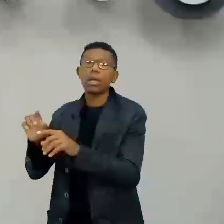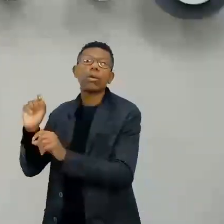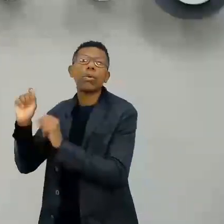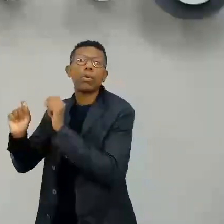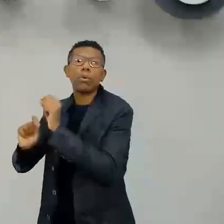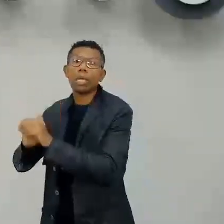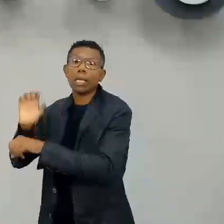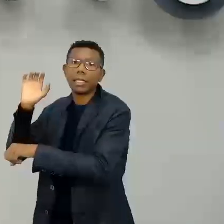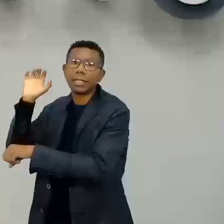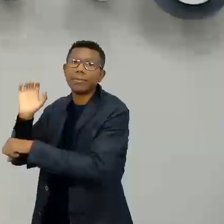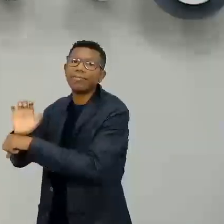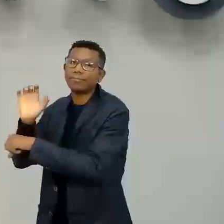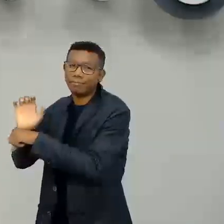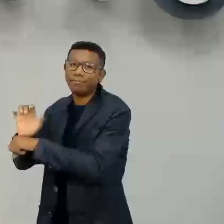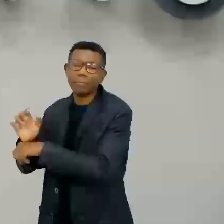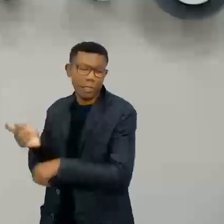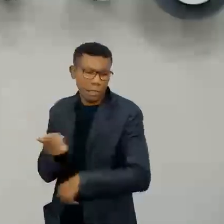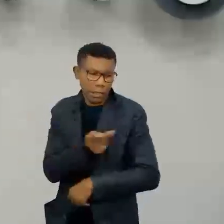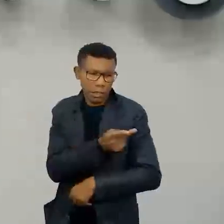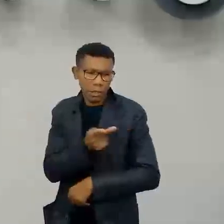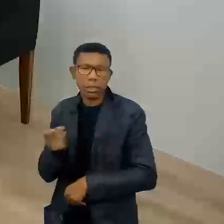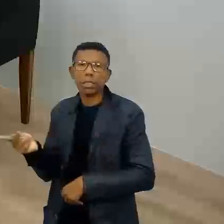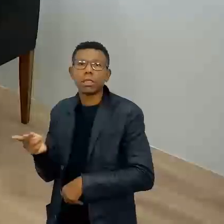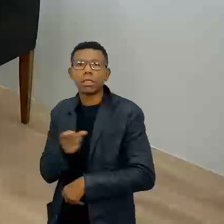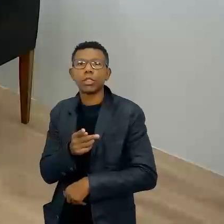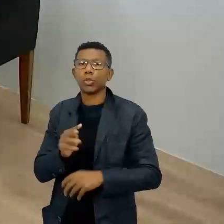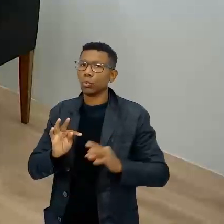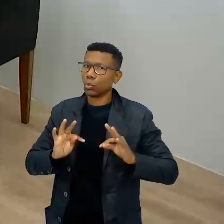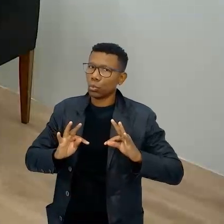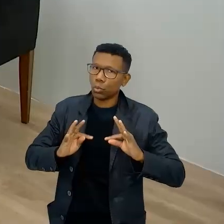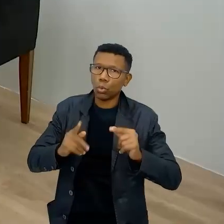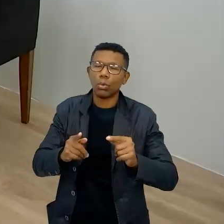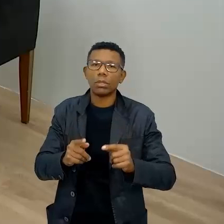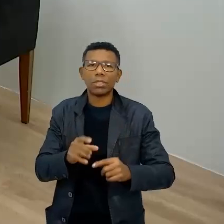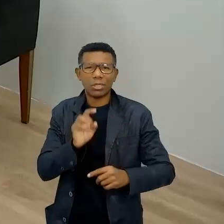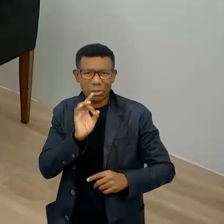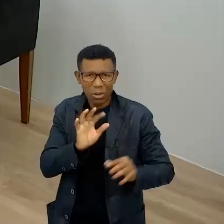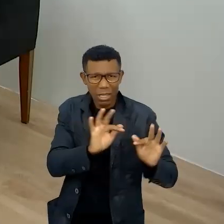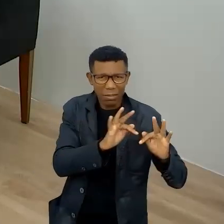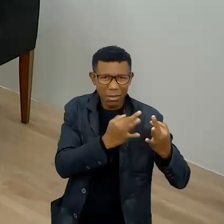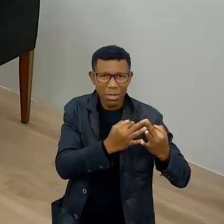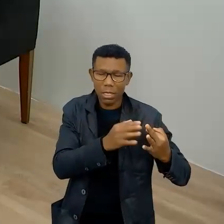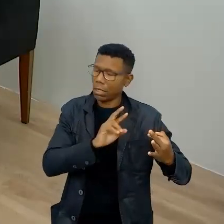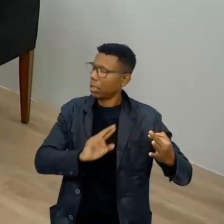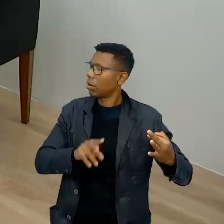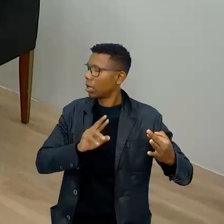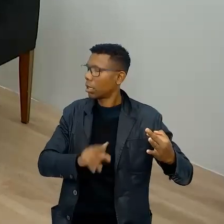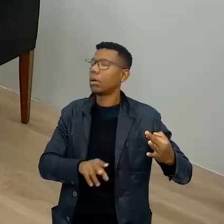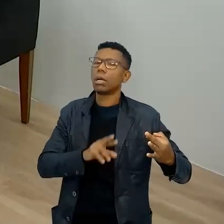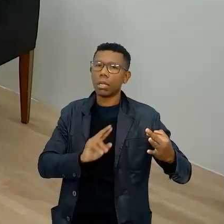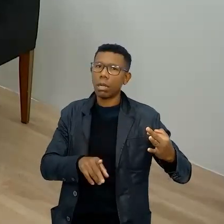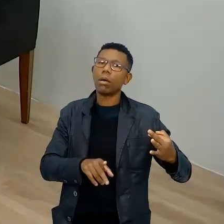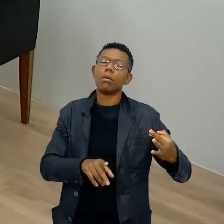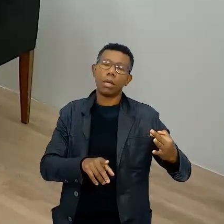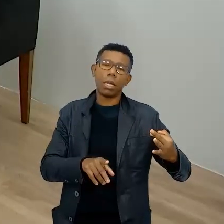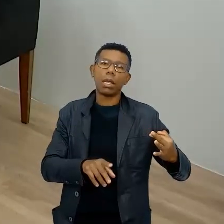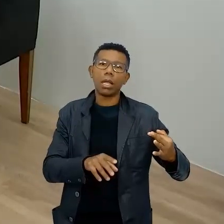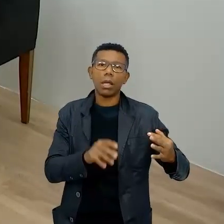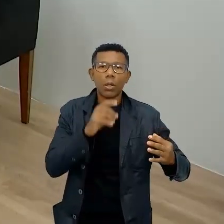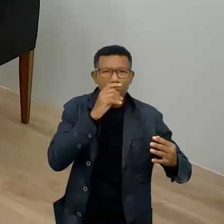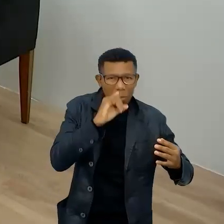às vezes a gente fala assim, a responsabilidade da criança e adolescente é do pai. Não, gente, tá bem